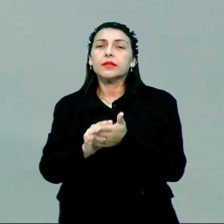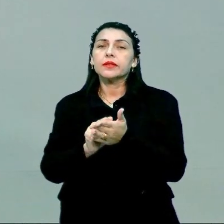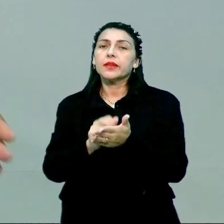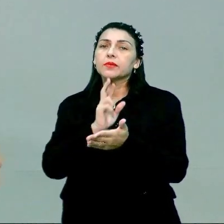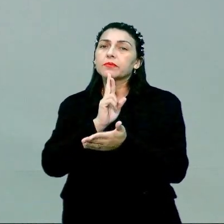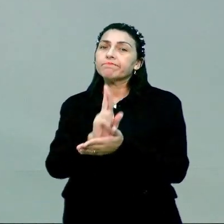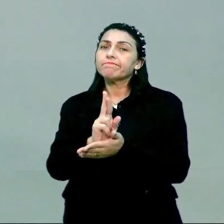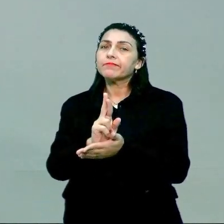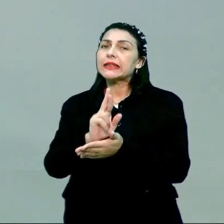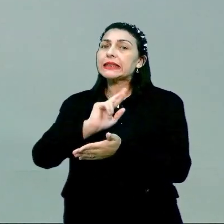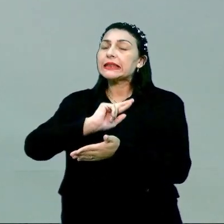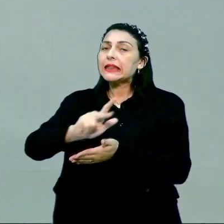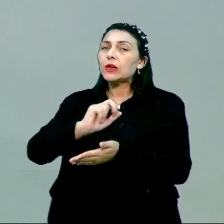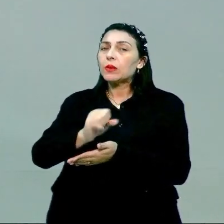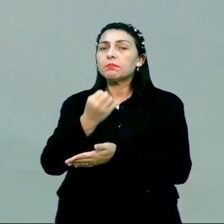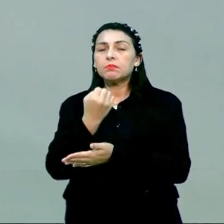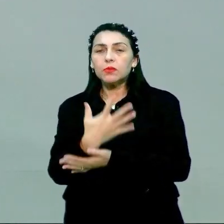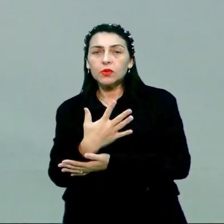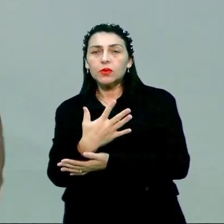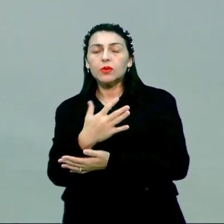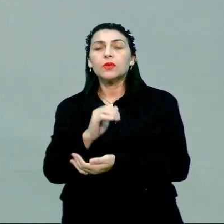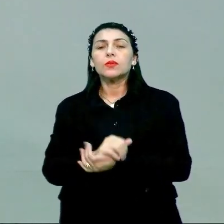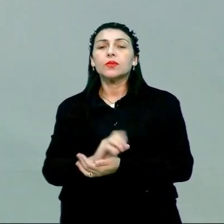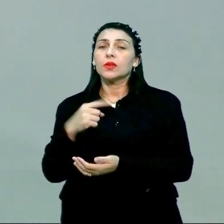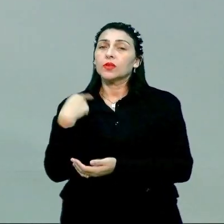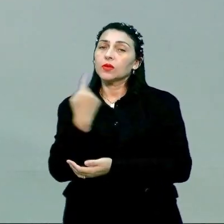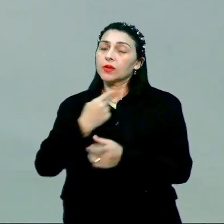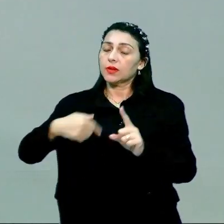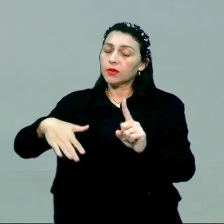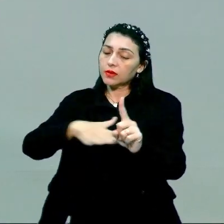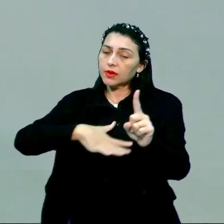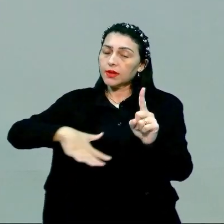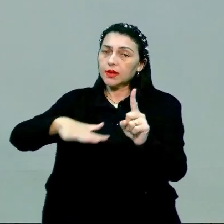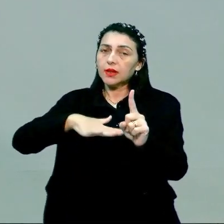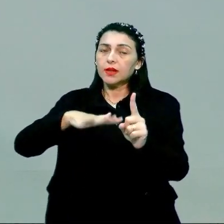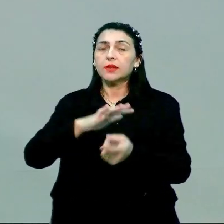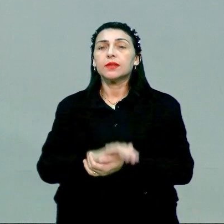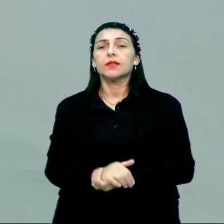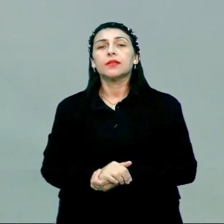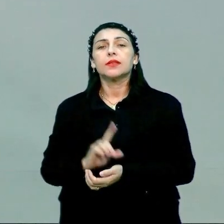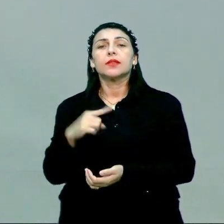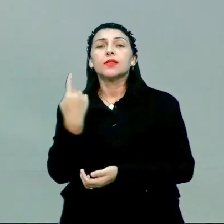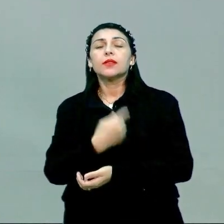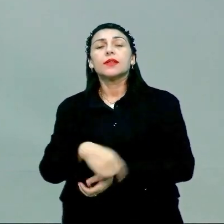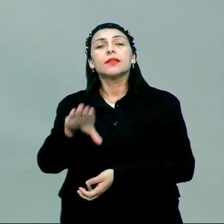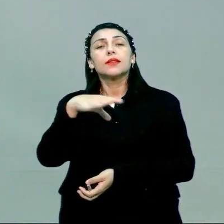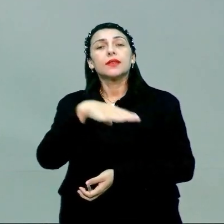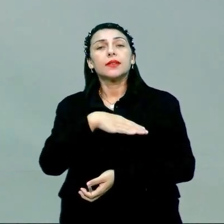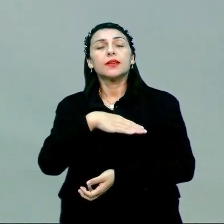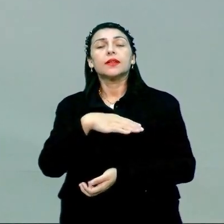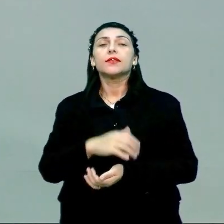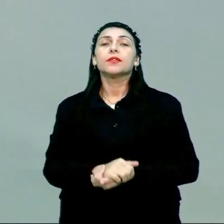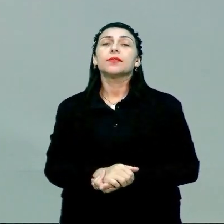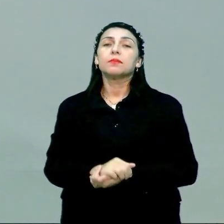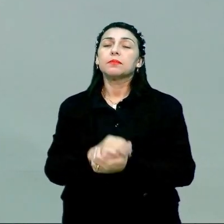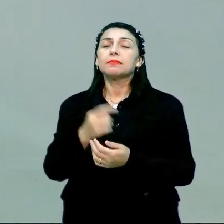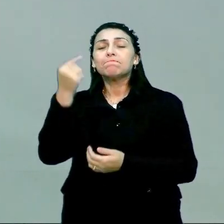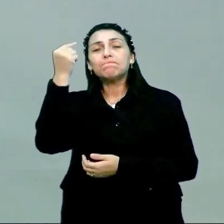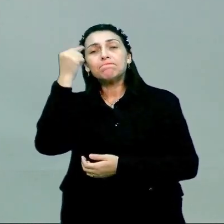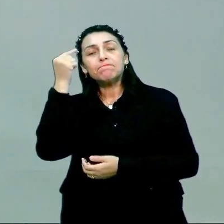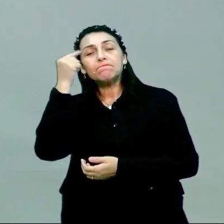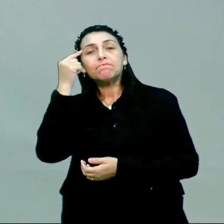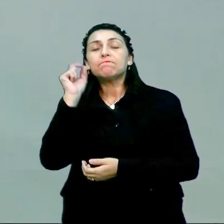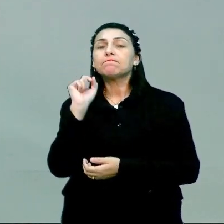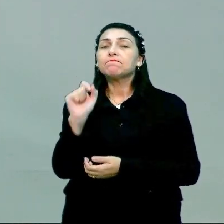que não é viável, pelo menos na nossa sociedade, né, na nossa cidade. Então, você deve pensar em